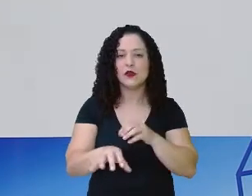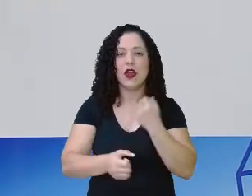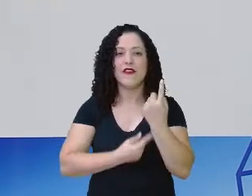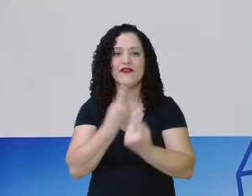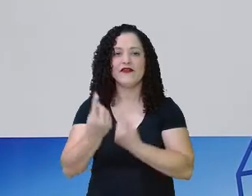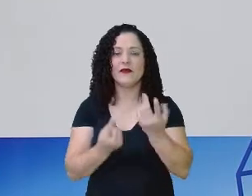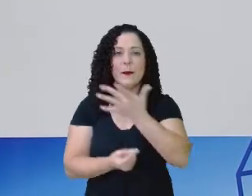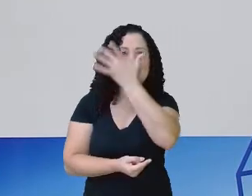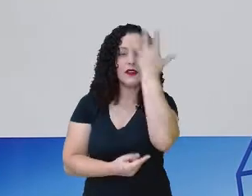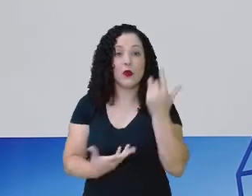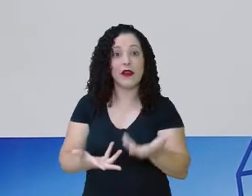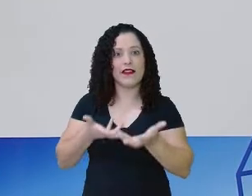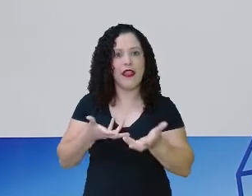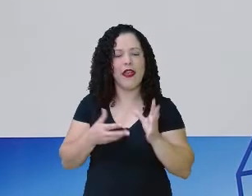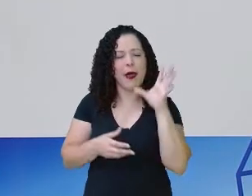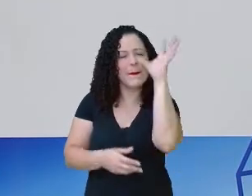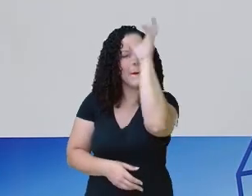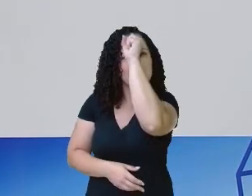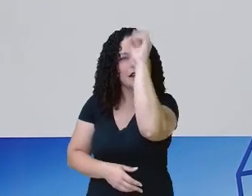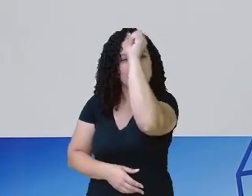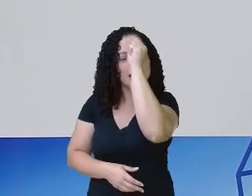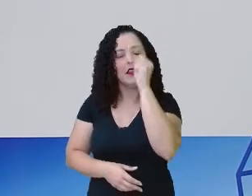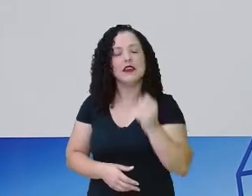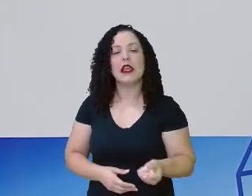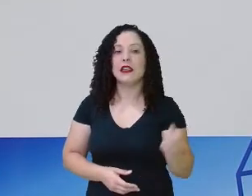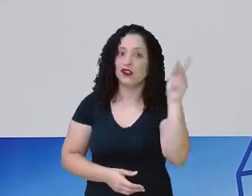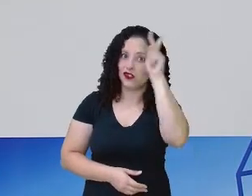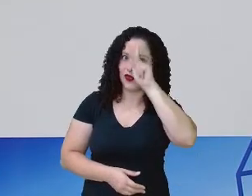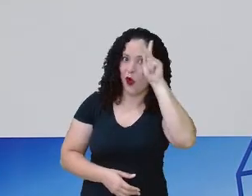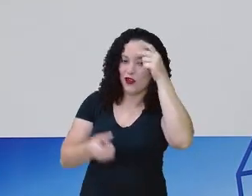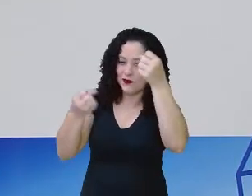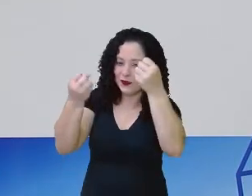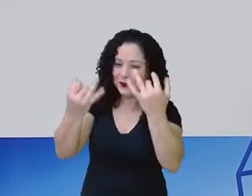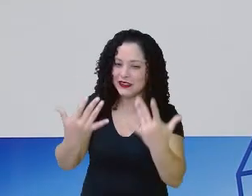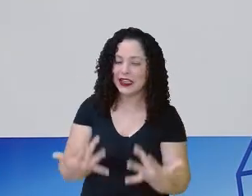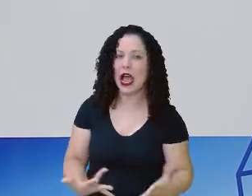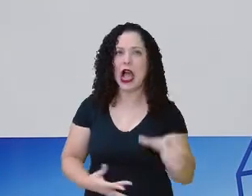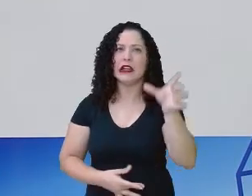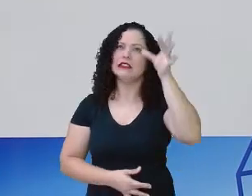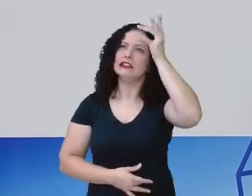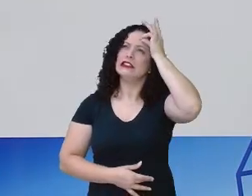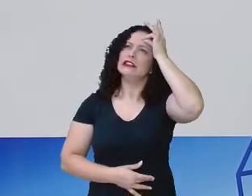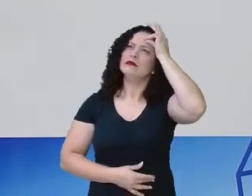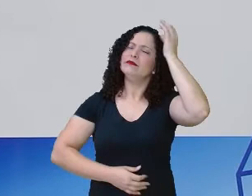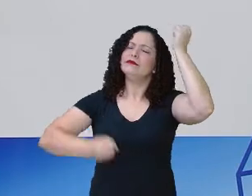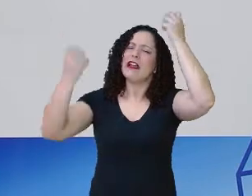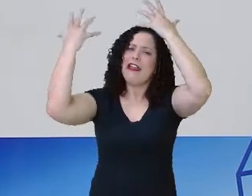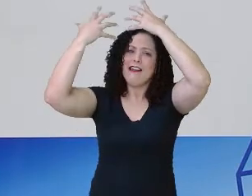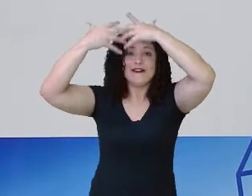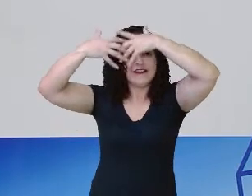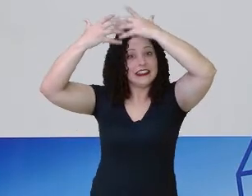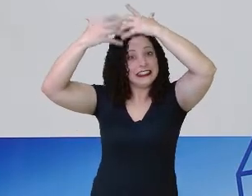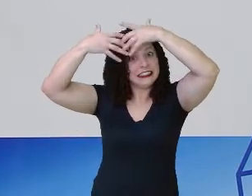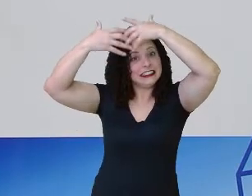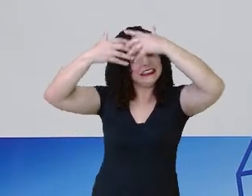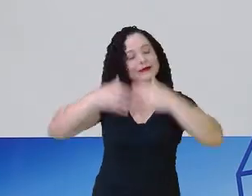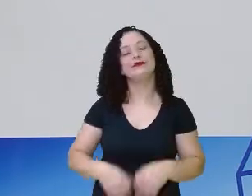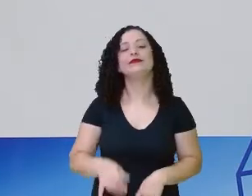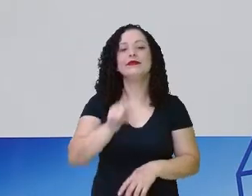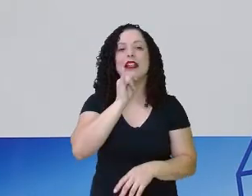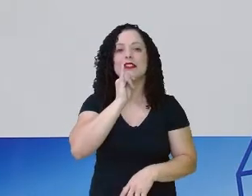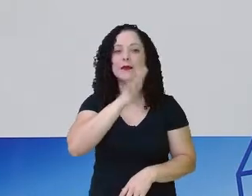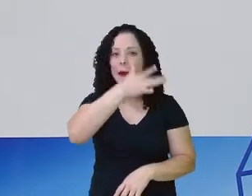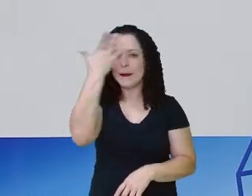uma lição, e para não dizer assim exatamente o que quer, te conta uma história, e faz você refletir. Por exemplo, vamos dizer que alguém está